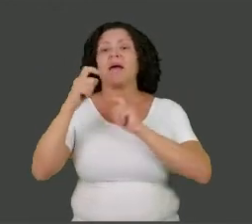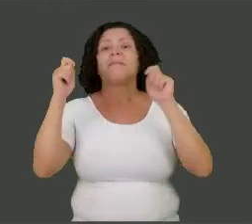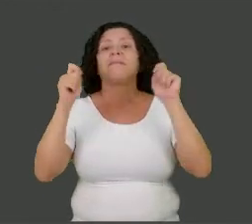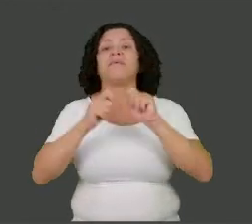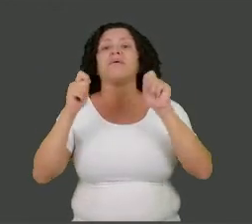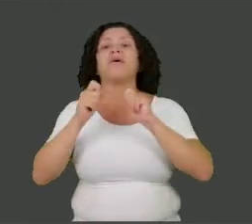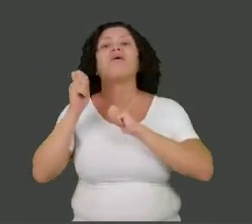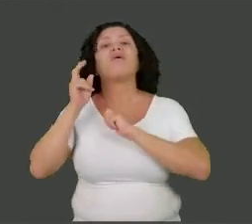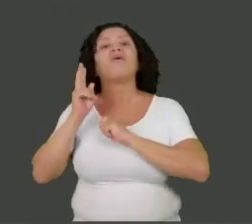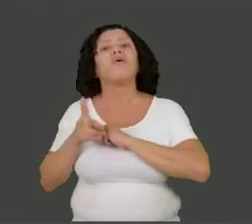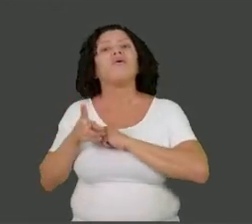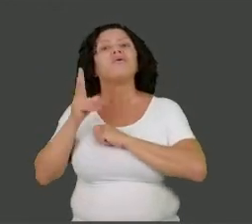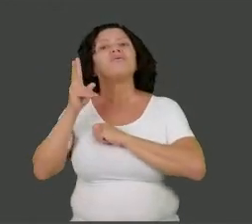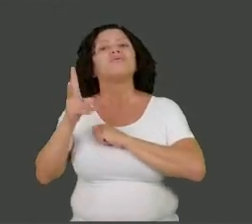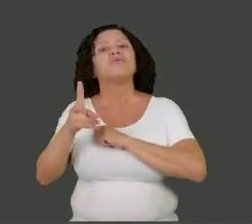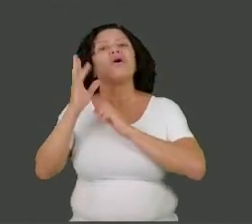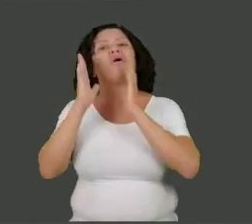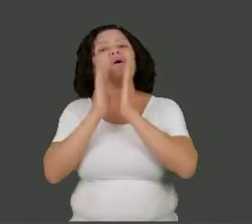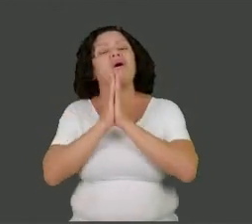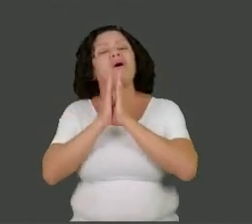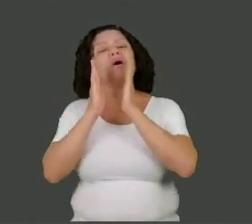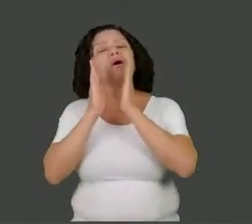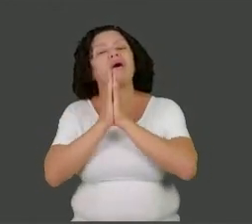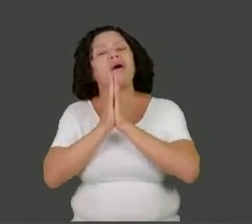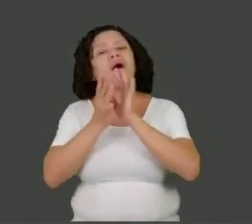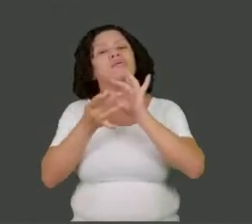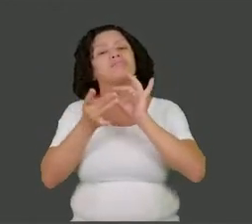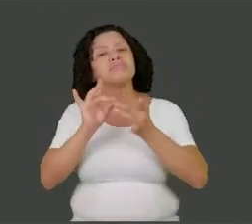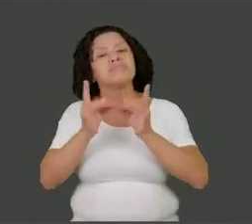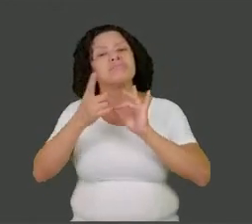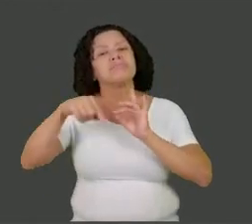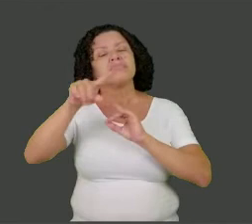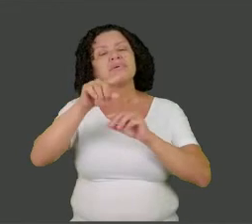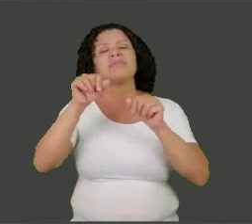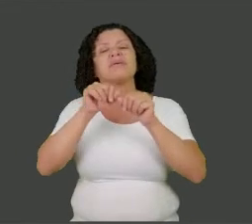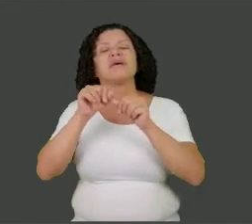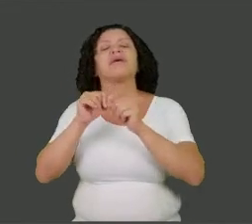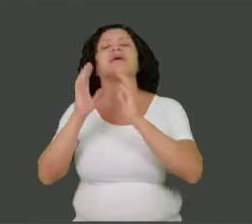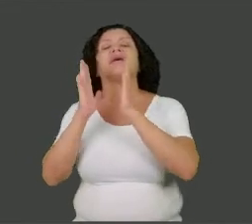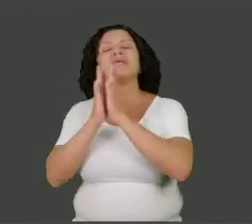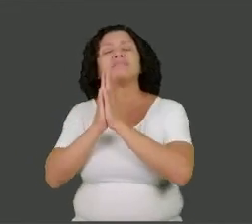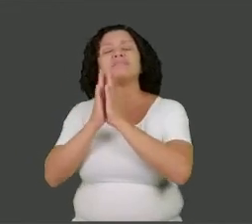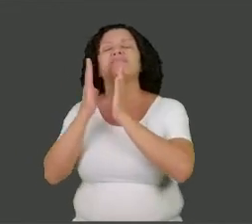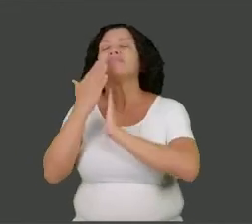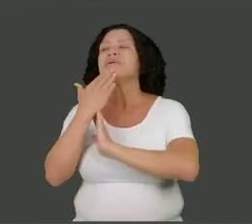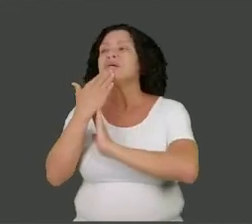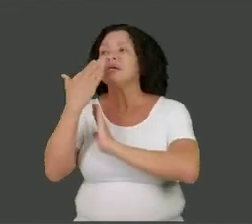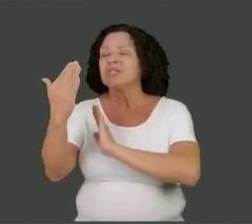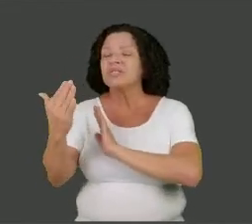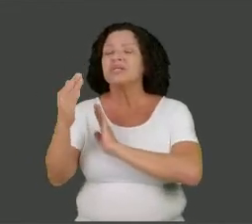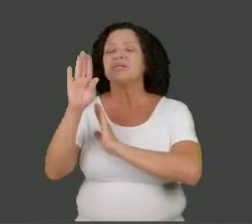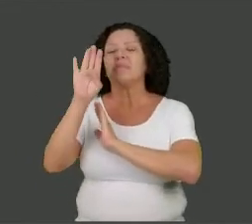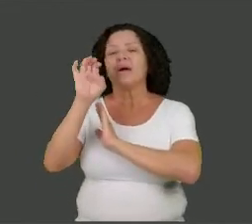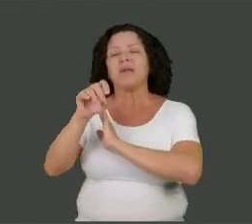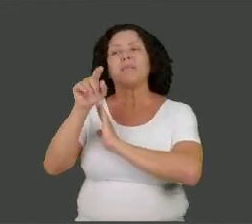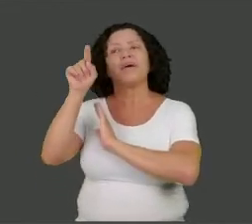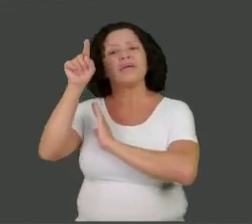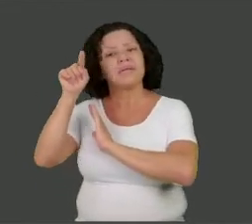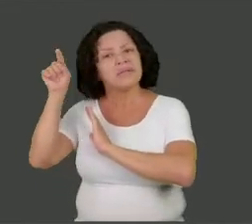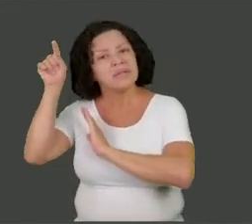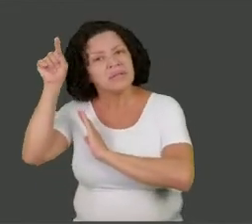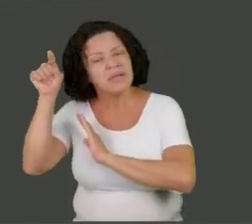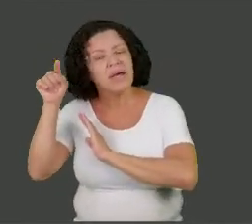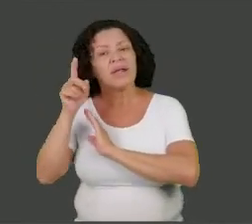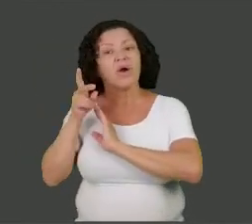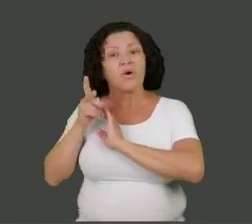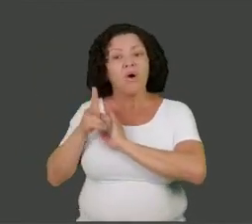possamos continuar orando por esses irmãos, que possamos continuar pedindo pelo bem deles, que